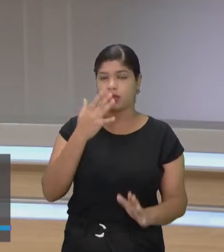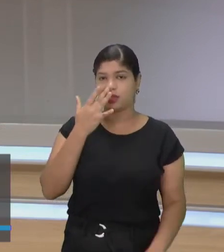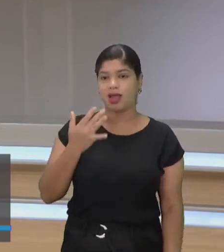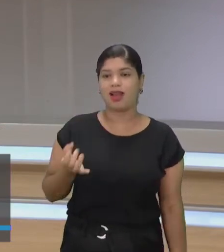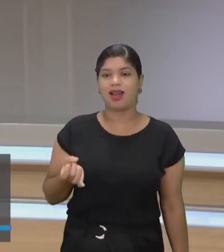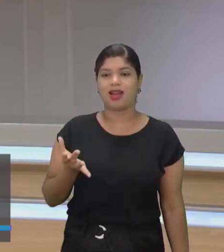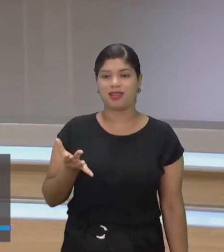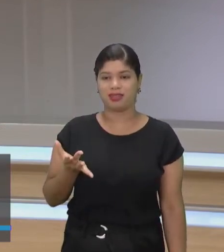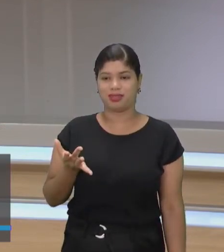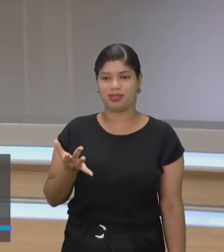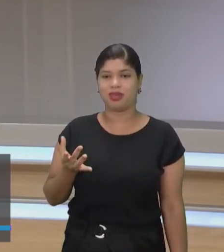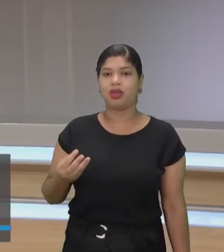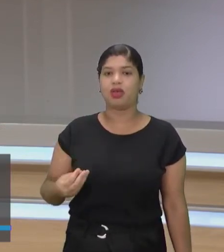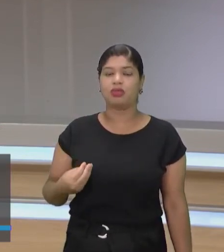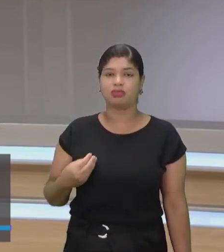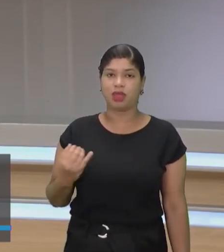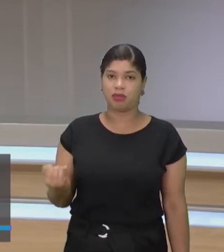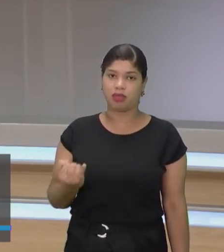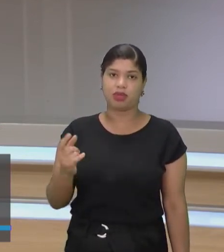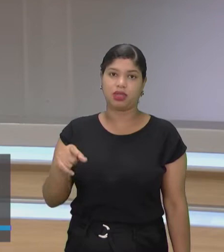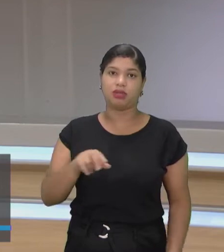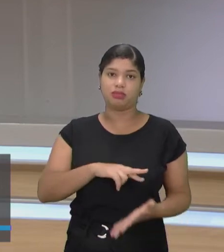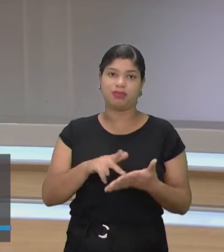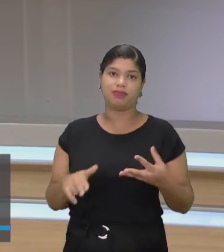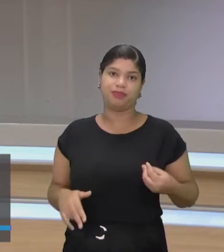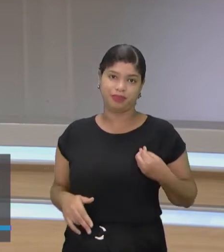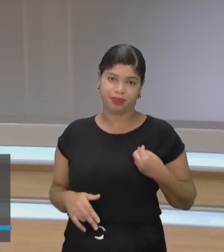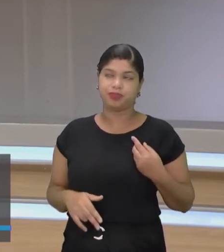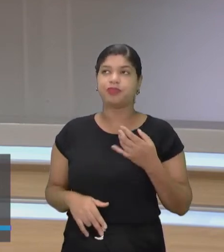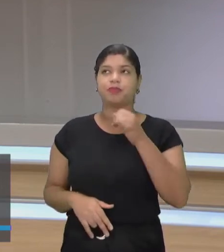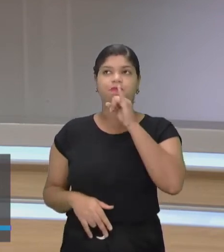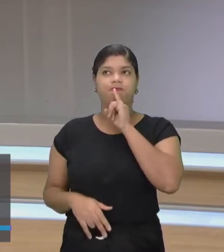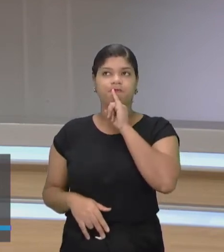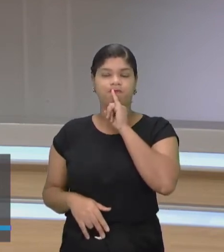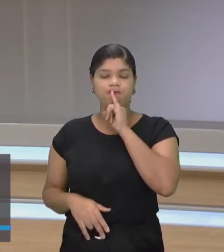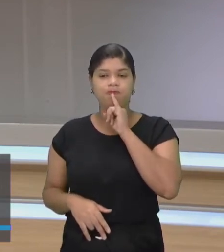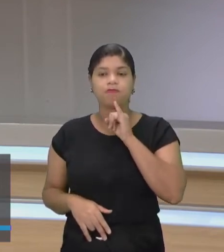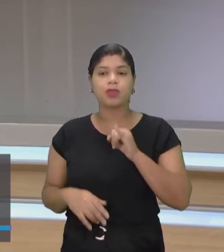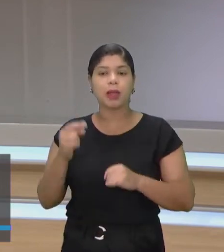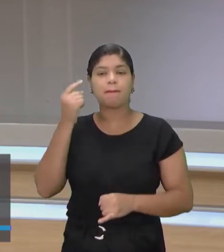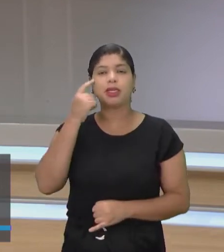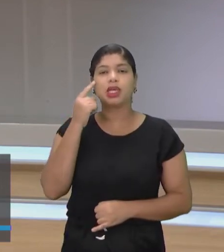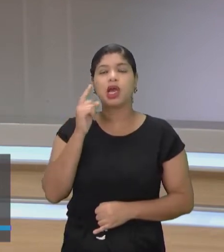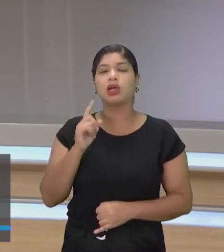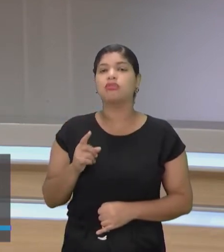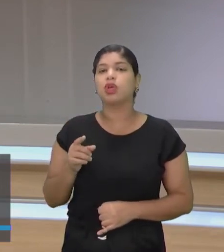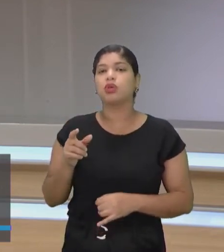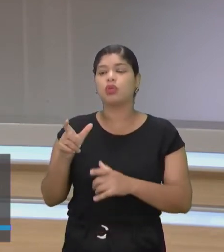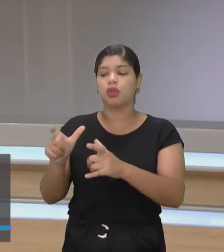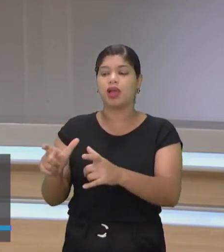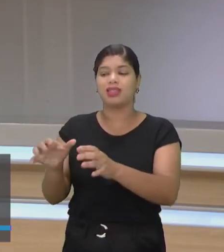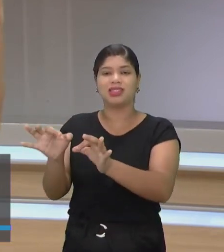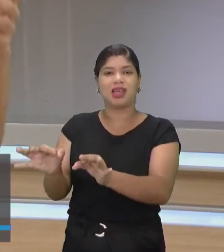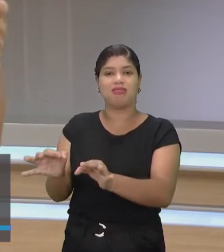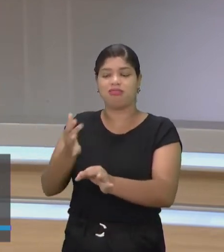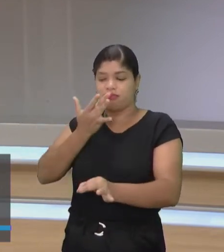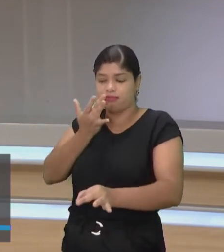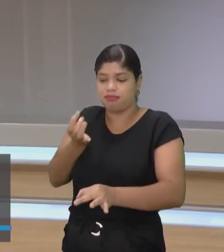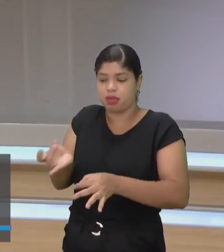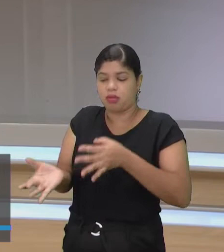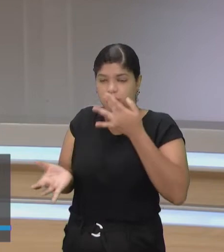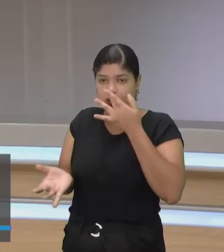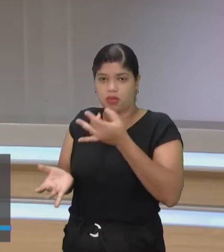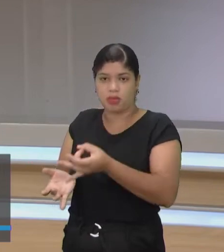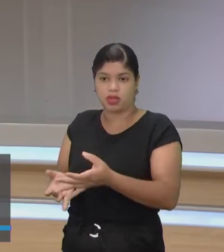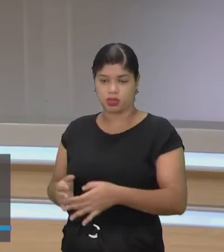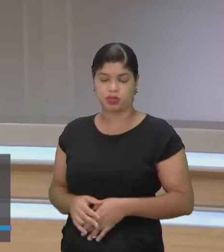essa importância? São várias. A primeira é pensar no descarte correto, é pensar para onde esse lixo está indo, é pensar